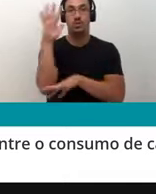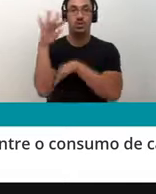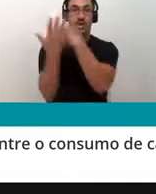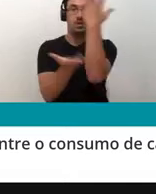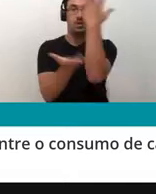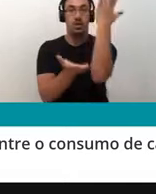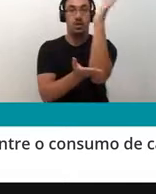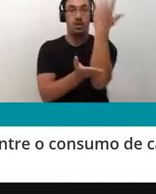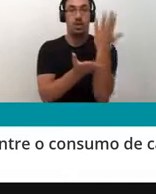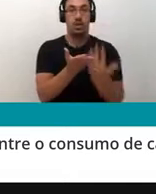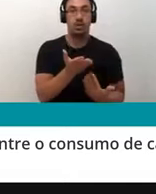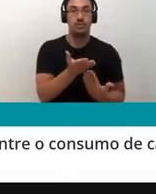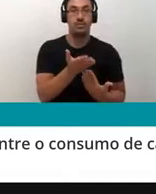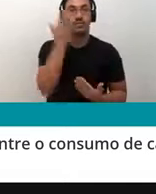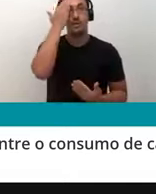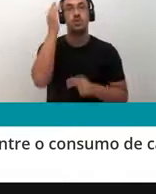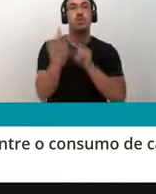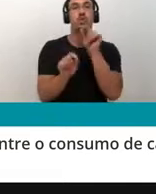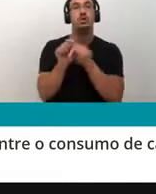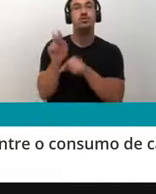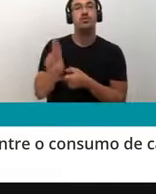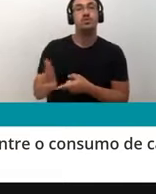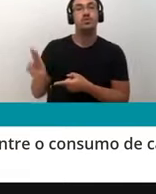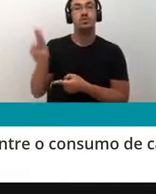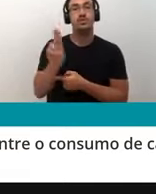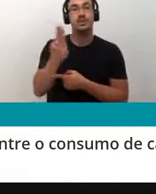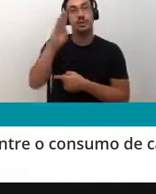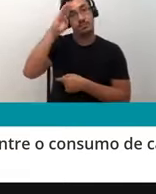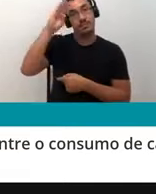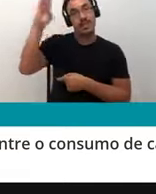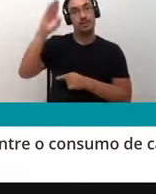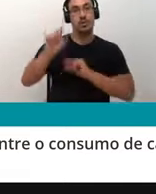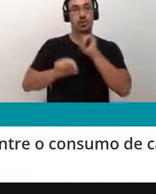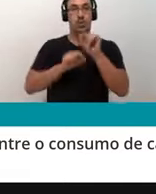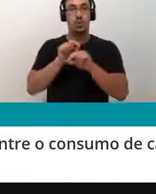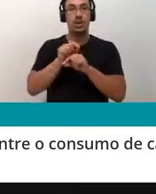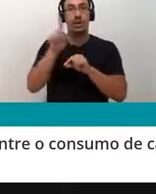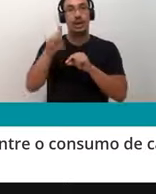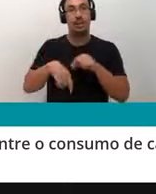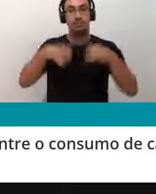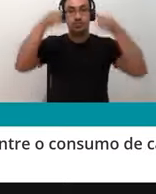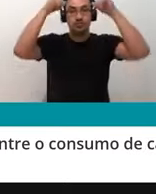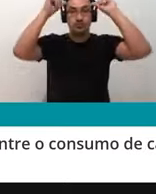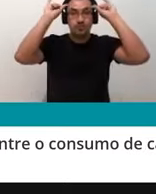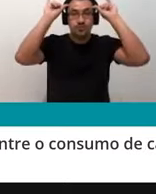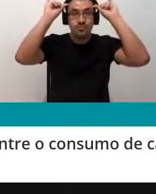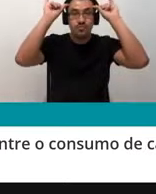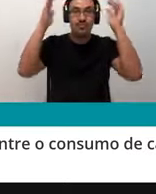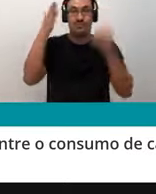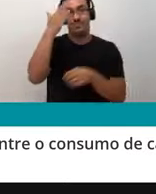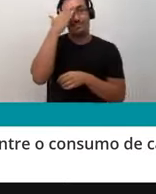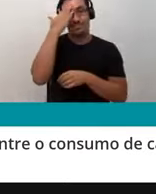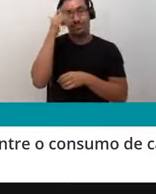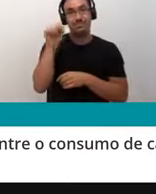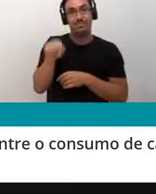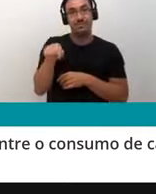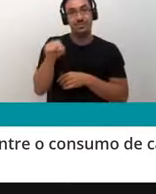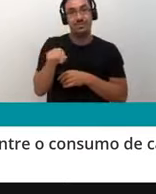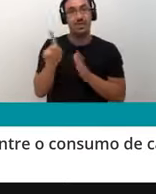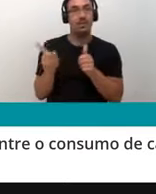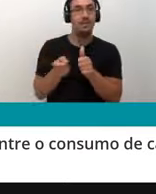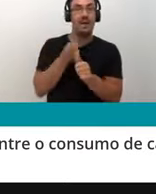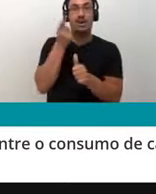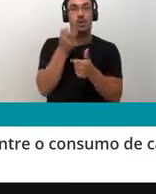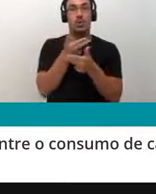Legal, ele é utilizado primeiramente para colocação de gado. Né? Então, o que